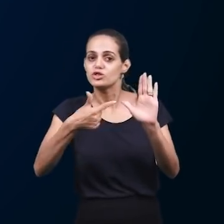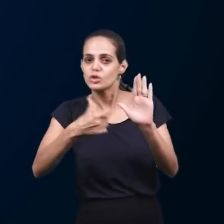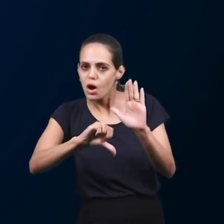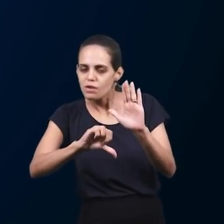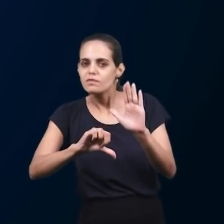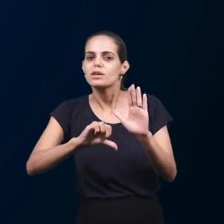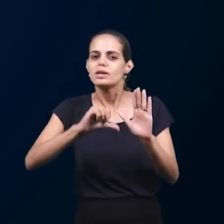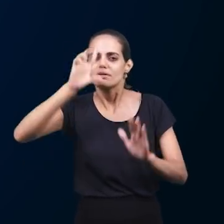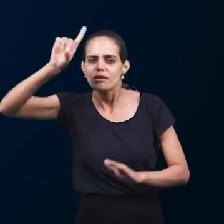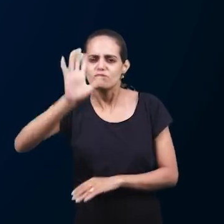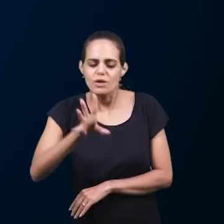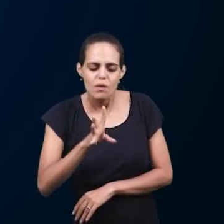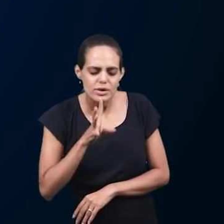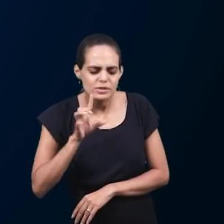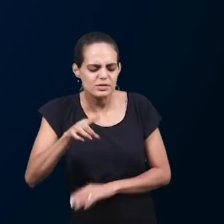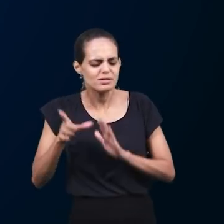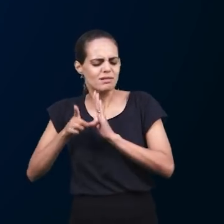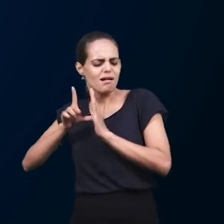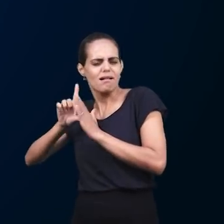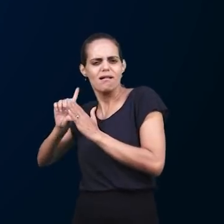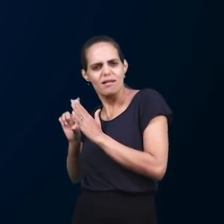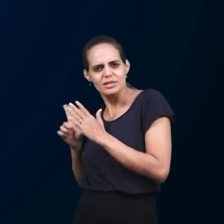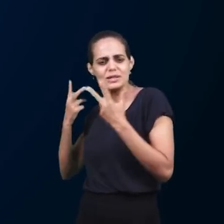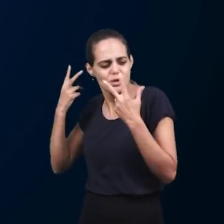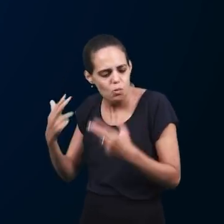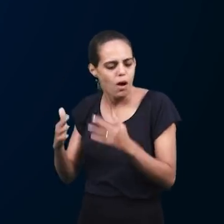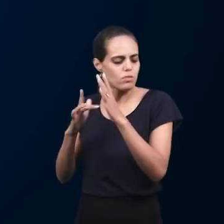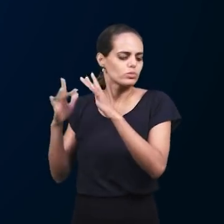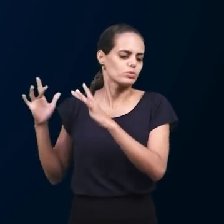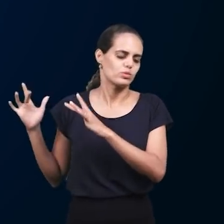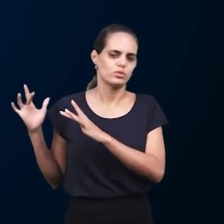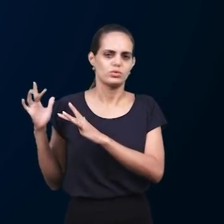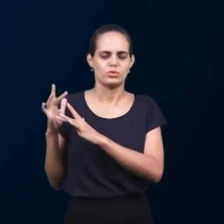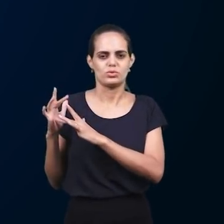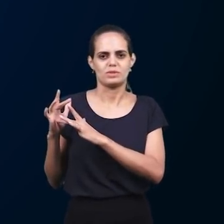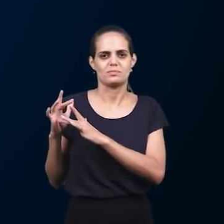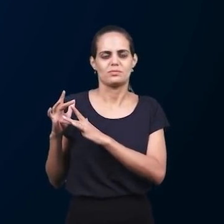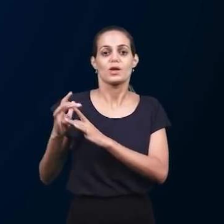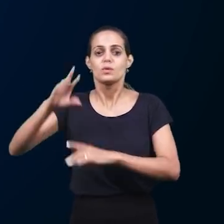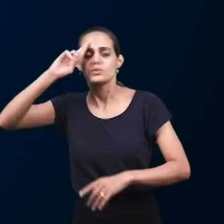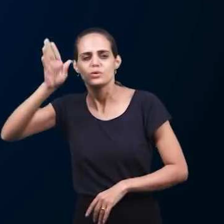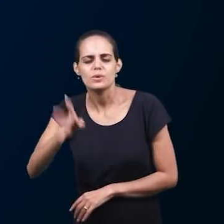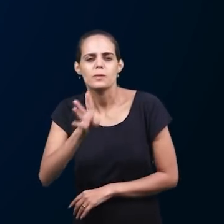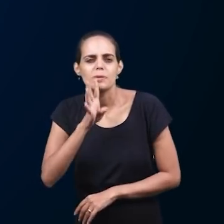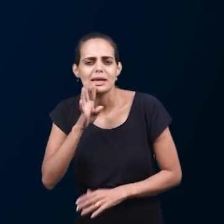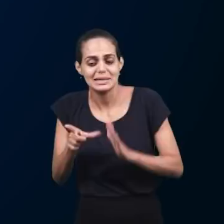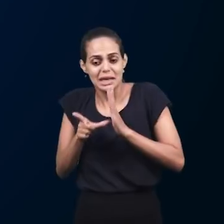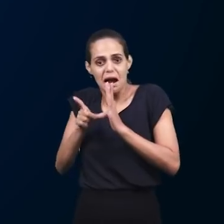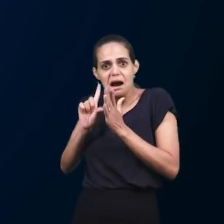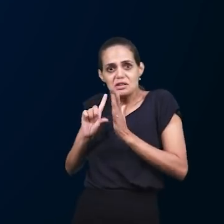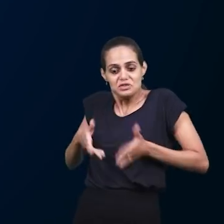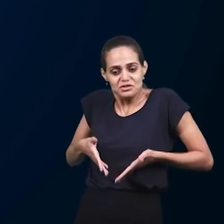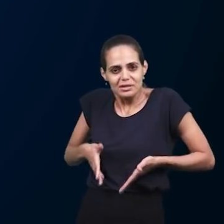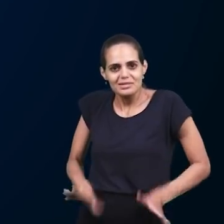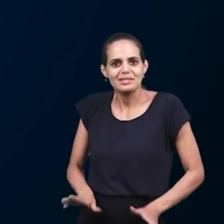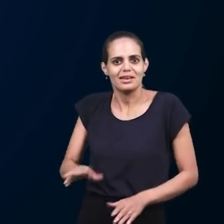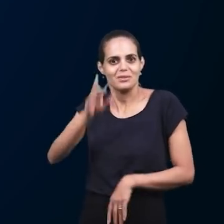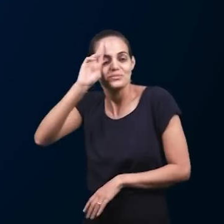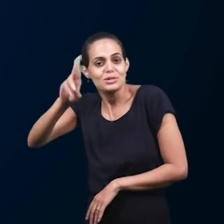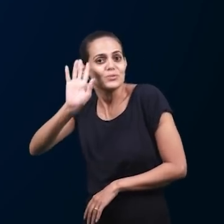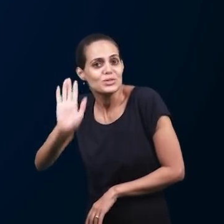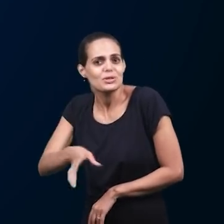os predestinou para serem conformes à imagem de seu Filho. O Senhor nos conhece antes de nascermos, conhece todas as nossas escolhas. Isso